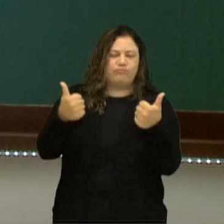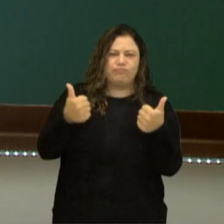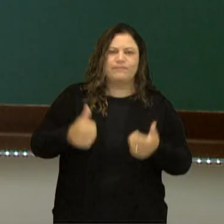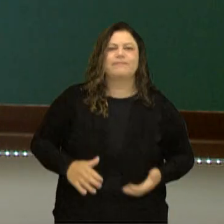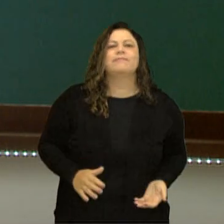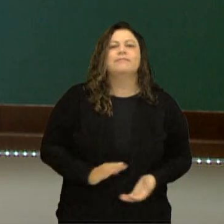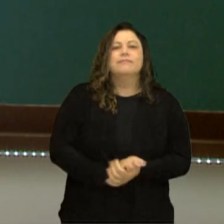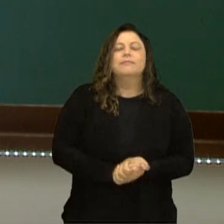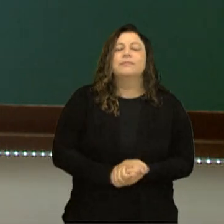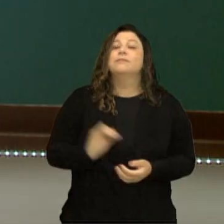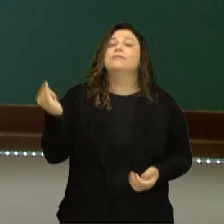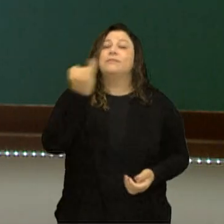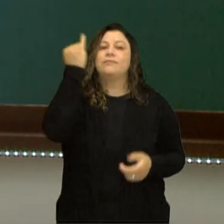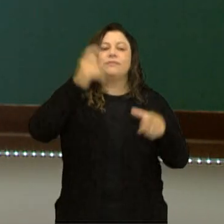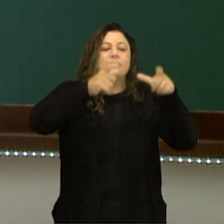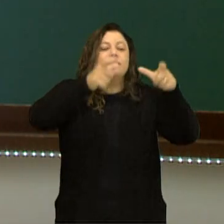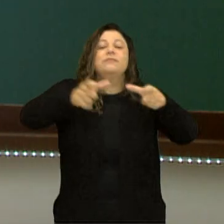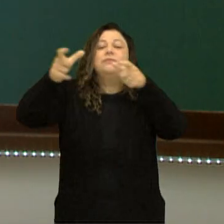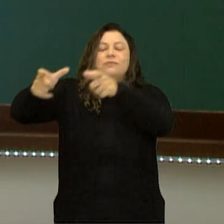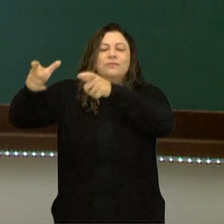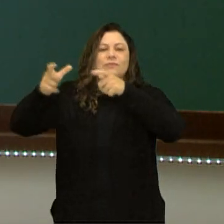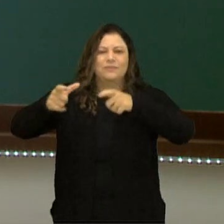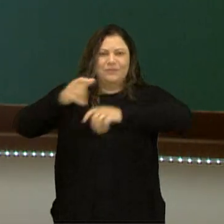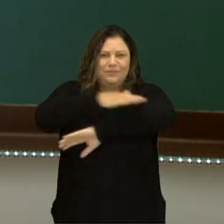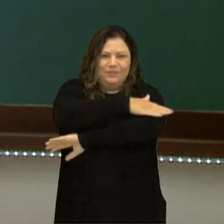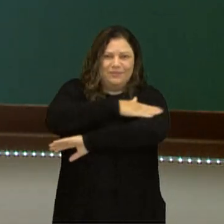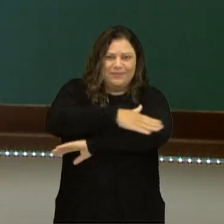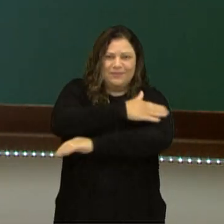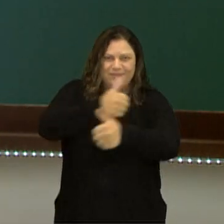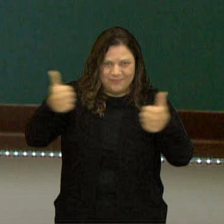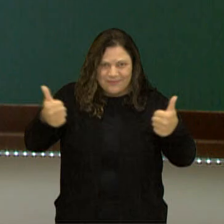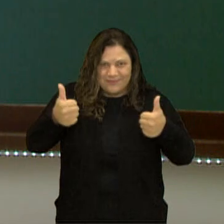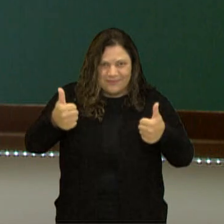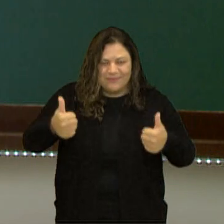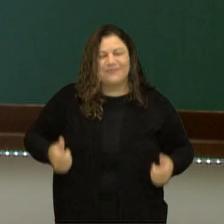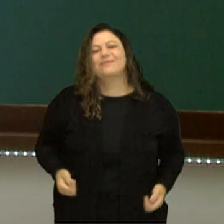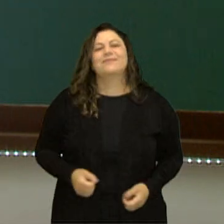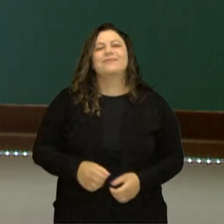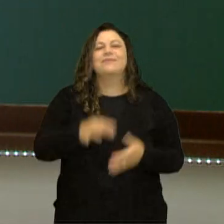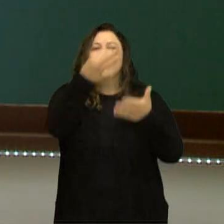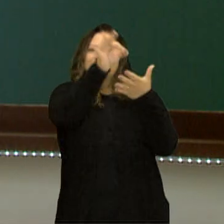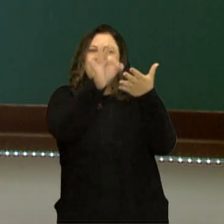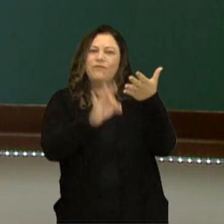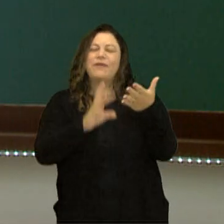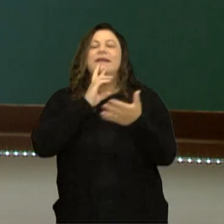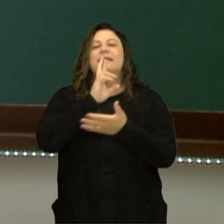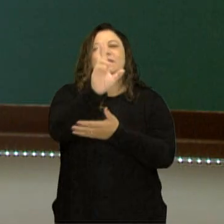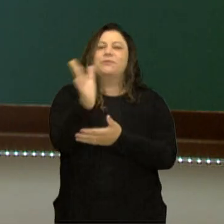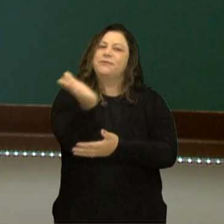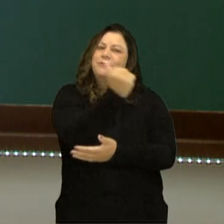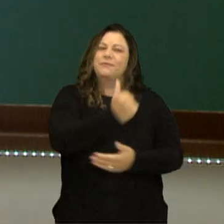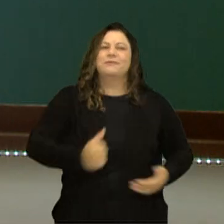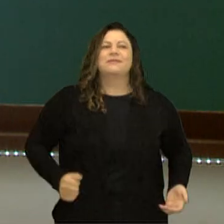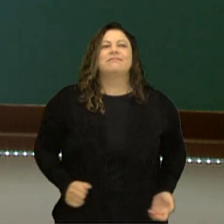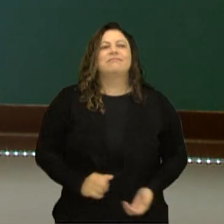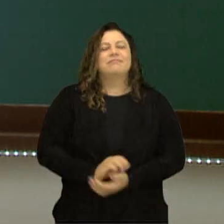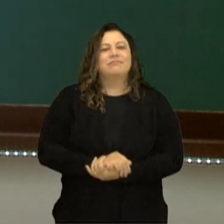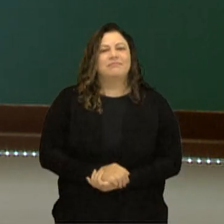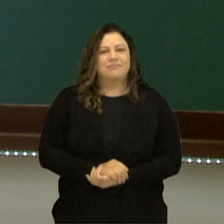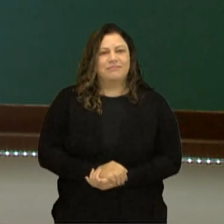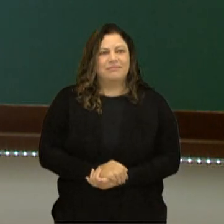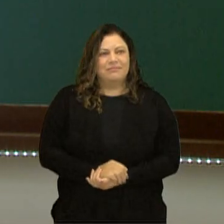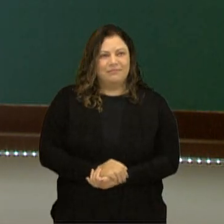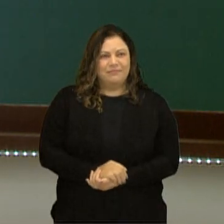O importante é você ter localizado o Central Park. Certo? Tranquilo? Confere suas respostas e let's go. Book